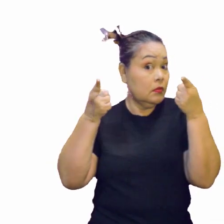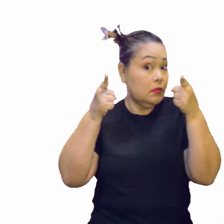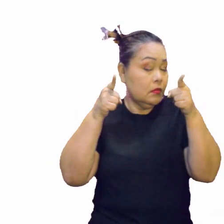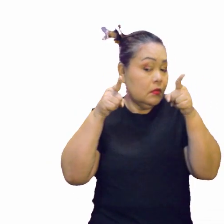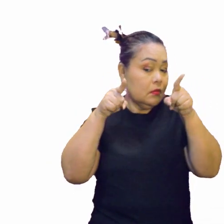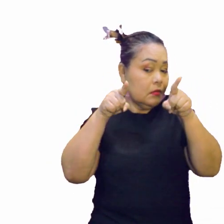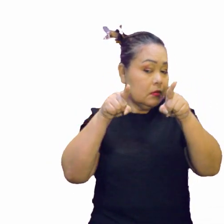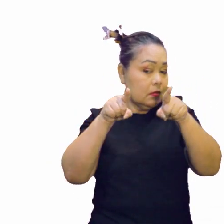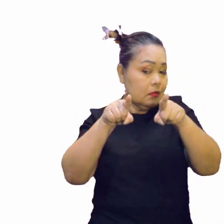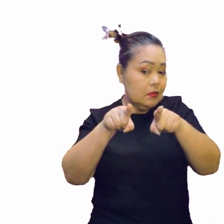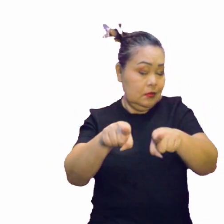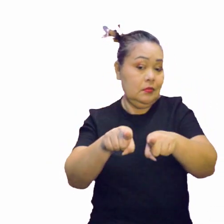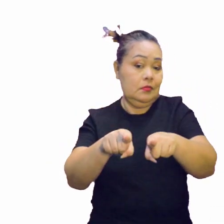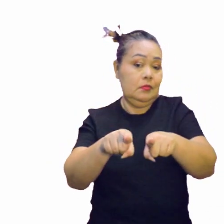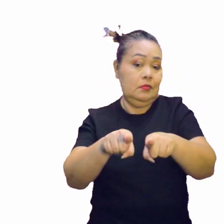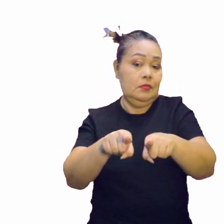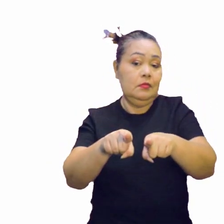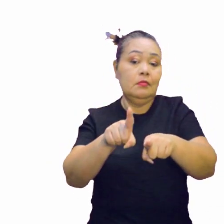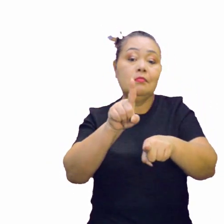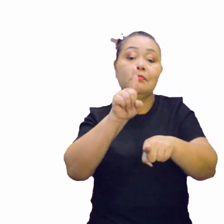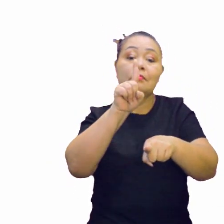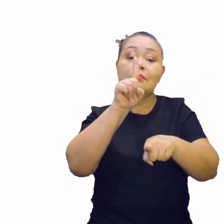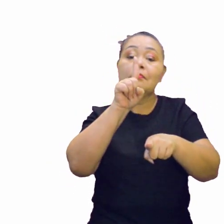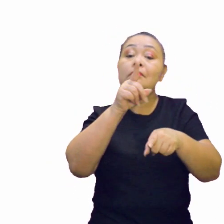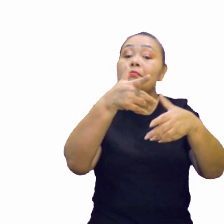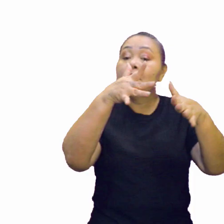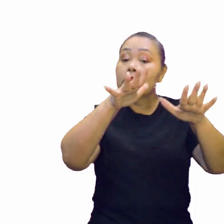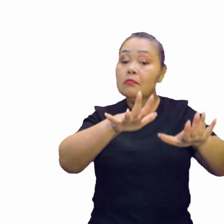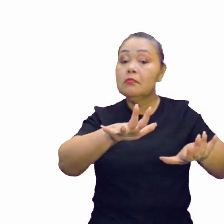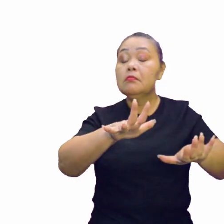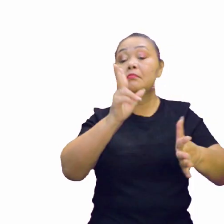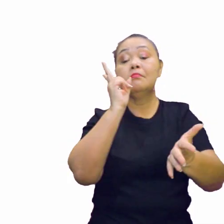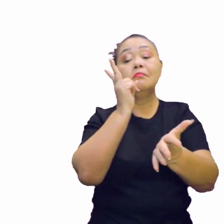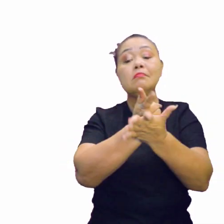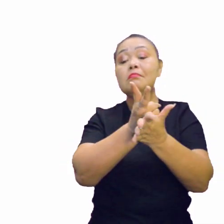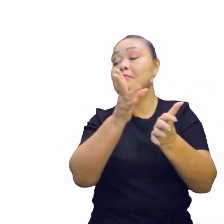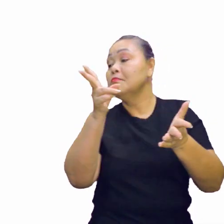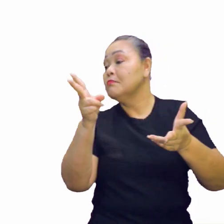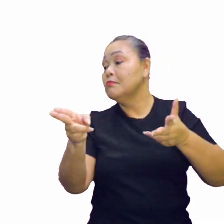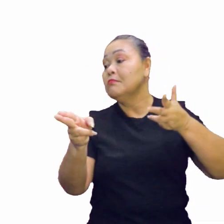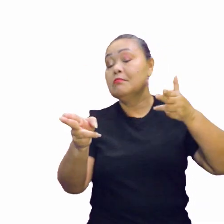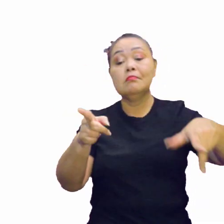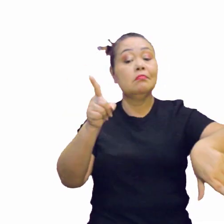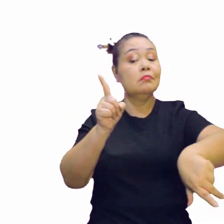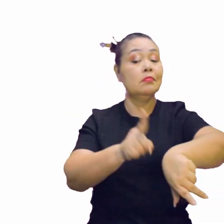simultâneos, implantação no mesmo período de tempo.